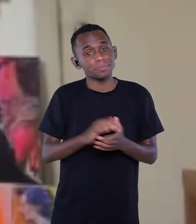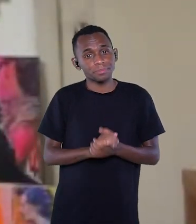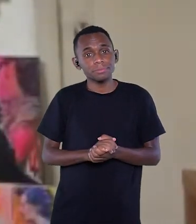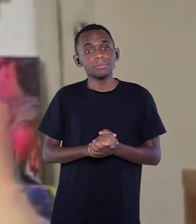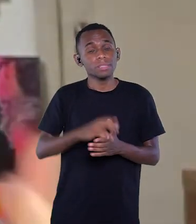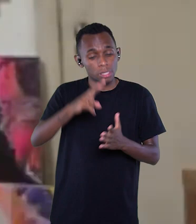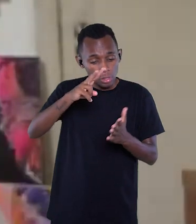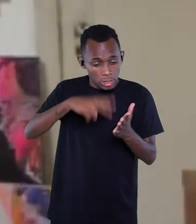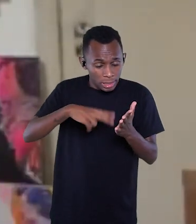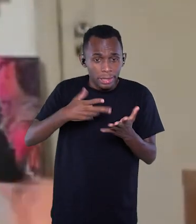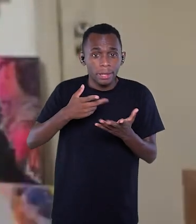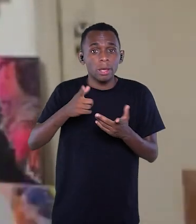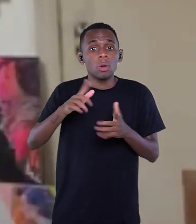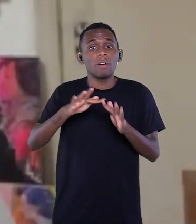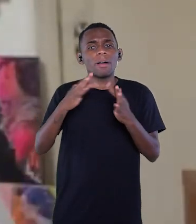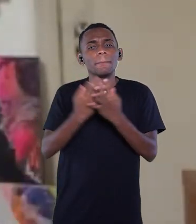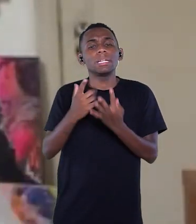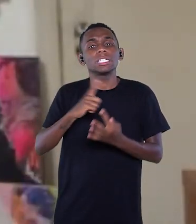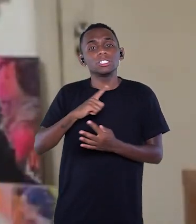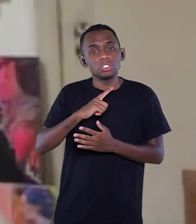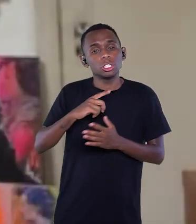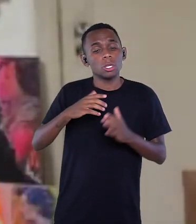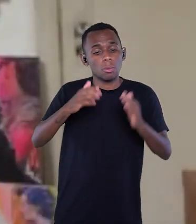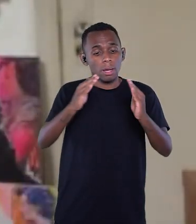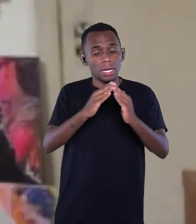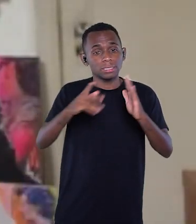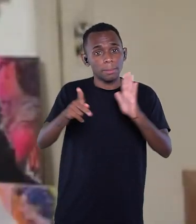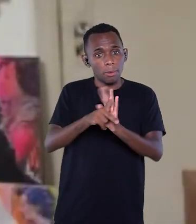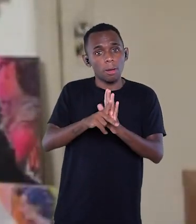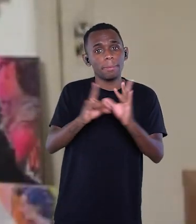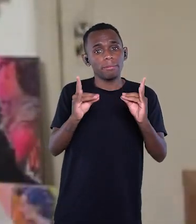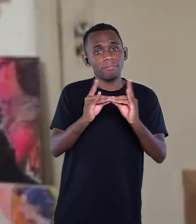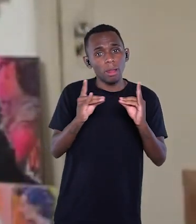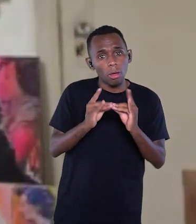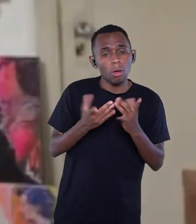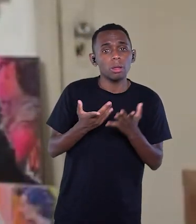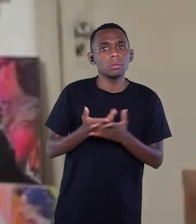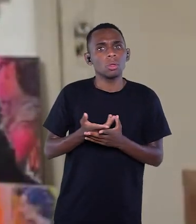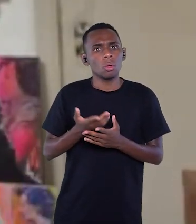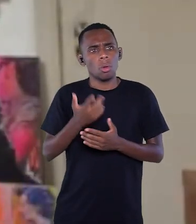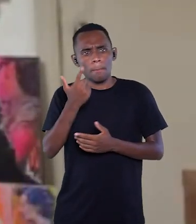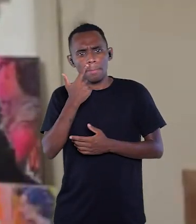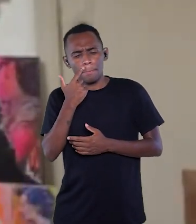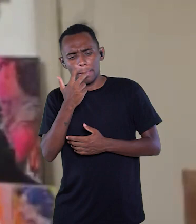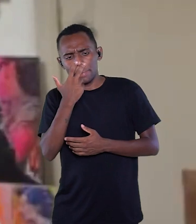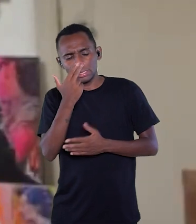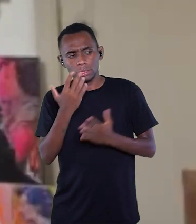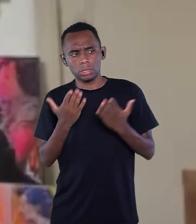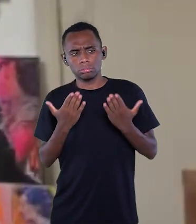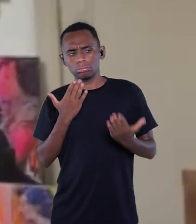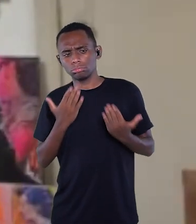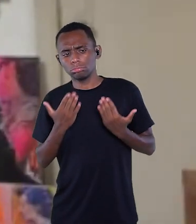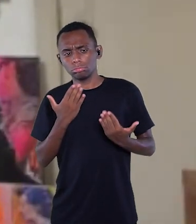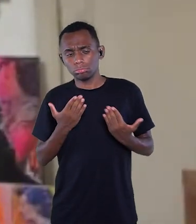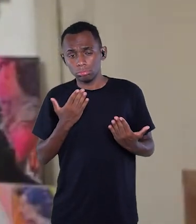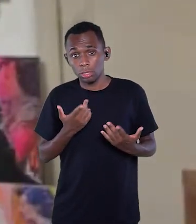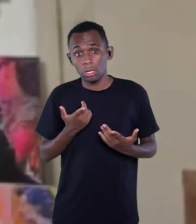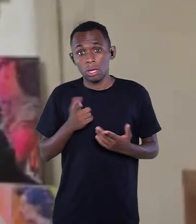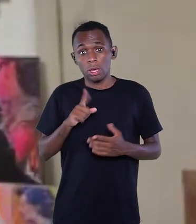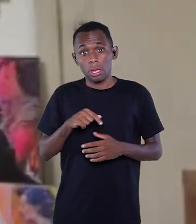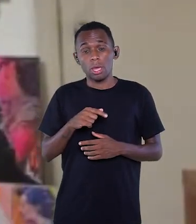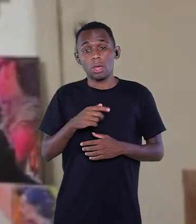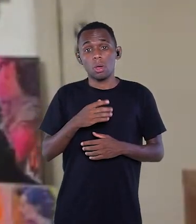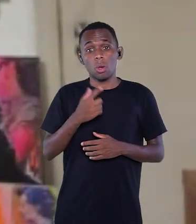É uma família que tinha uma casa funerária e o pai dela, ela desconfia, assim, parece que o pai dela foi